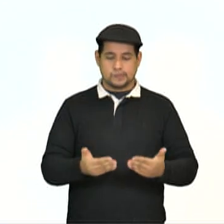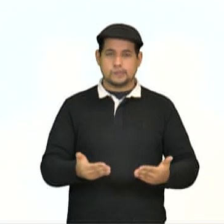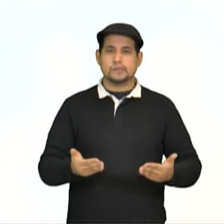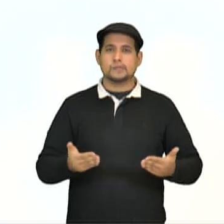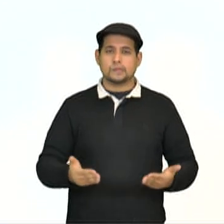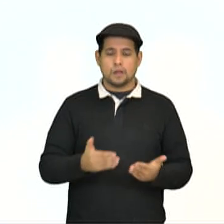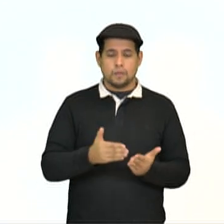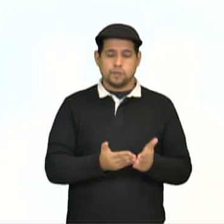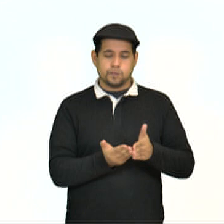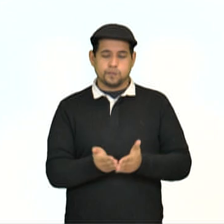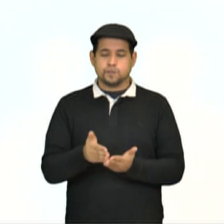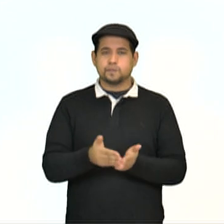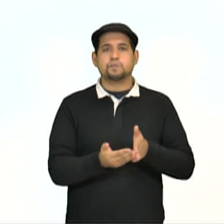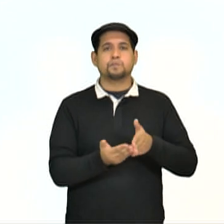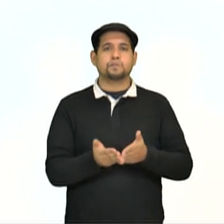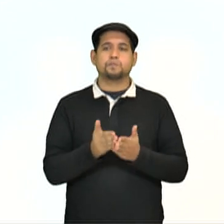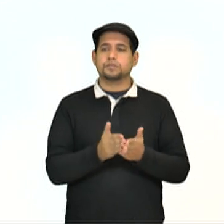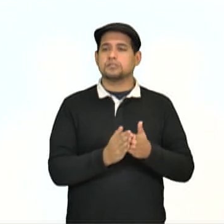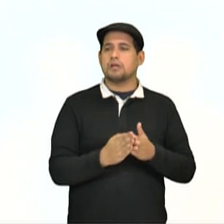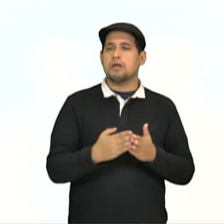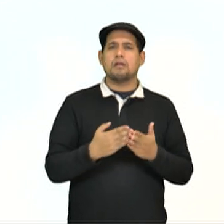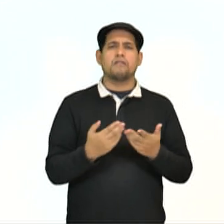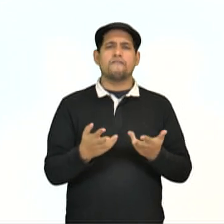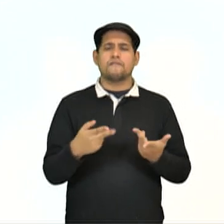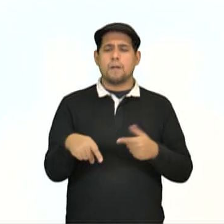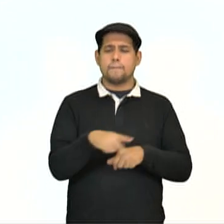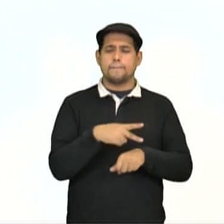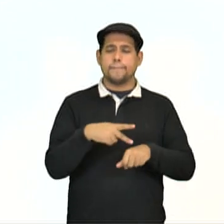portos brasileiros às nações amigas de